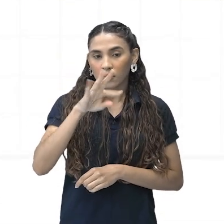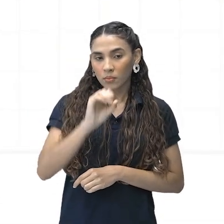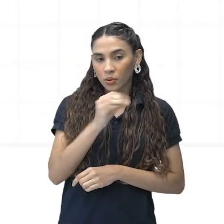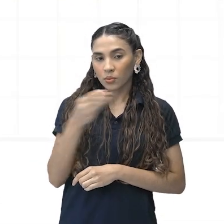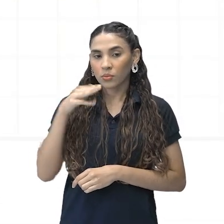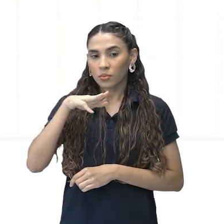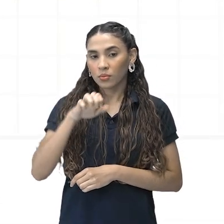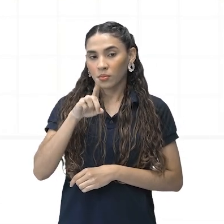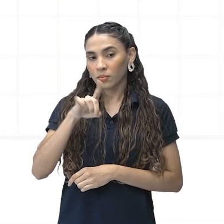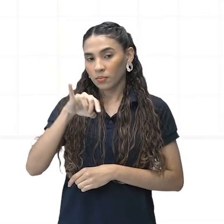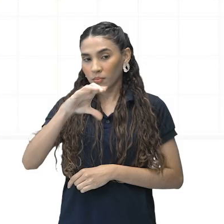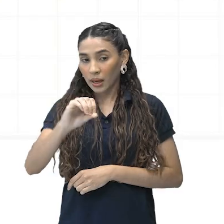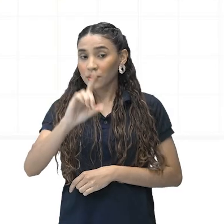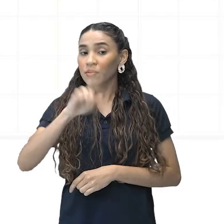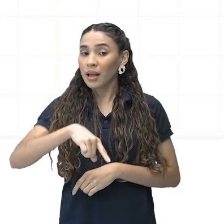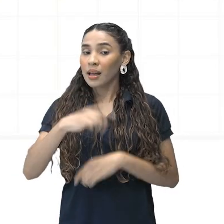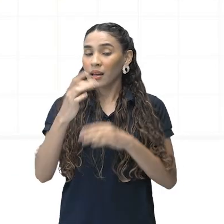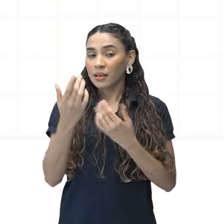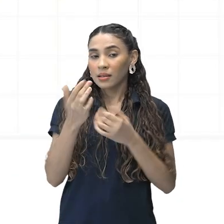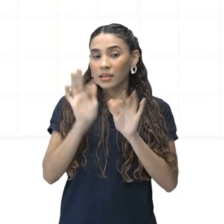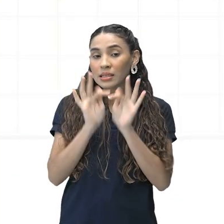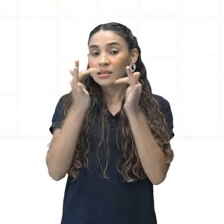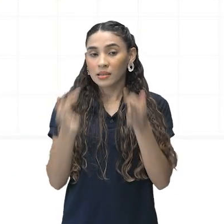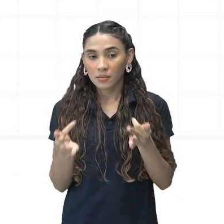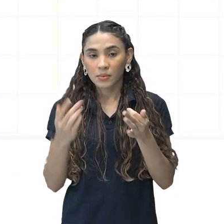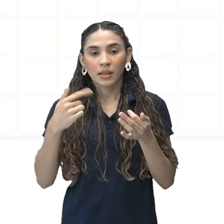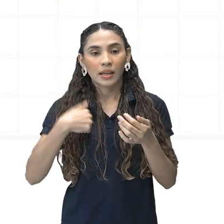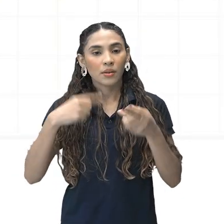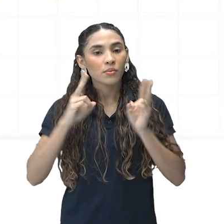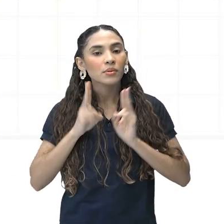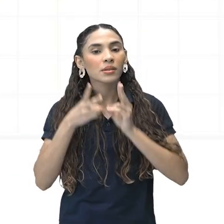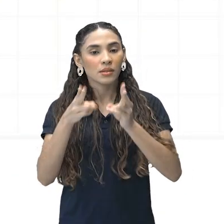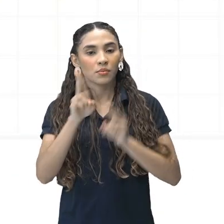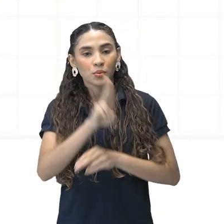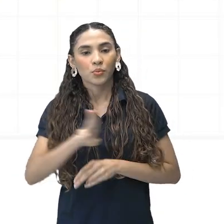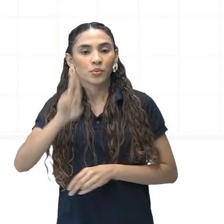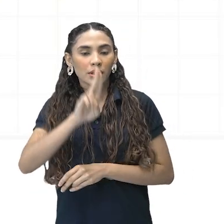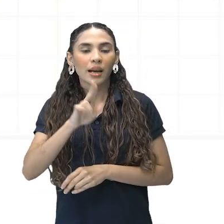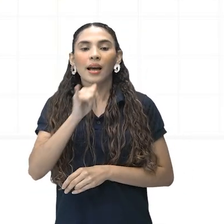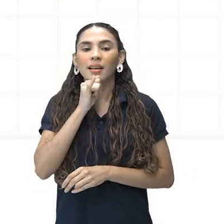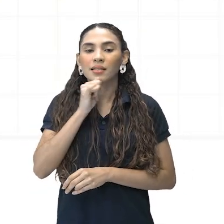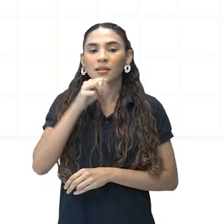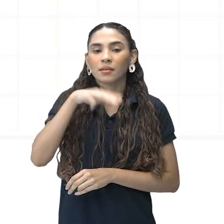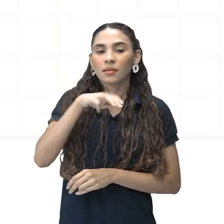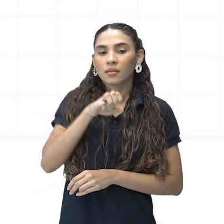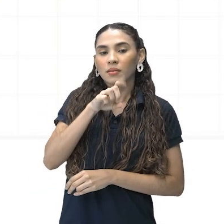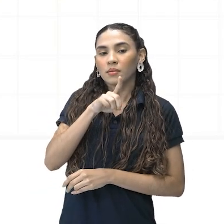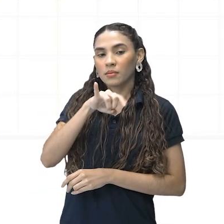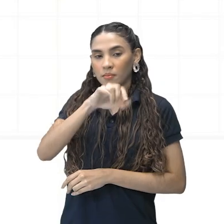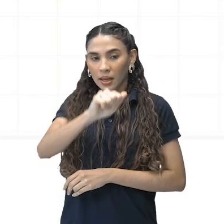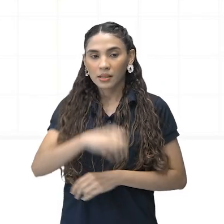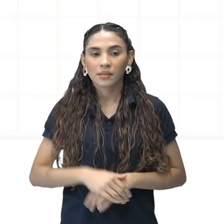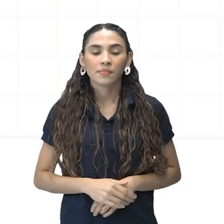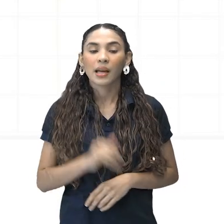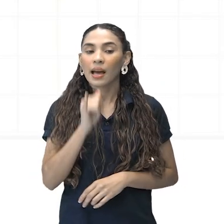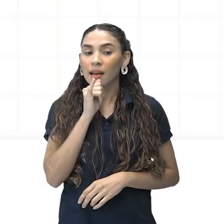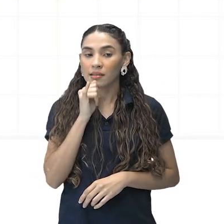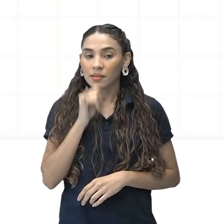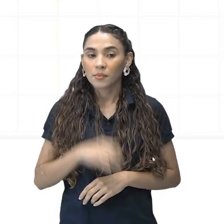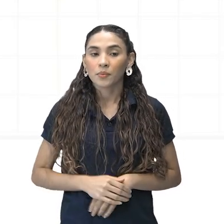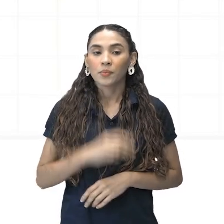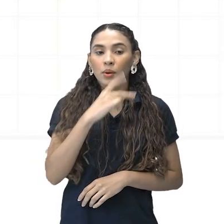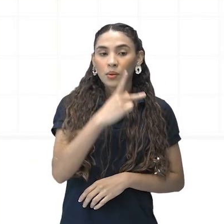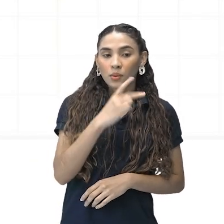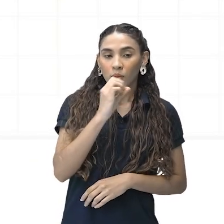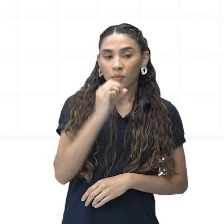É simples. Eu sempre vou fazer a média, ó. Vou pegar o ponto médio, que eu chamei